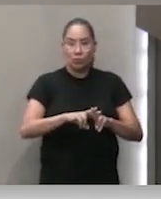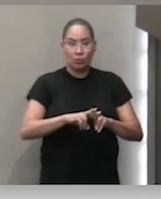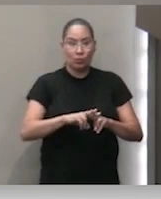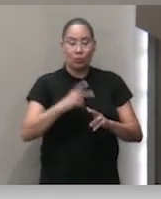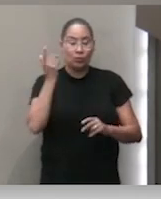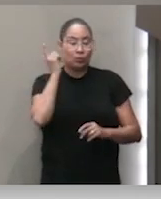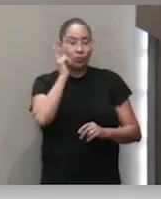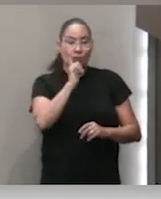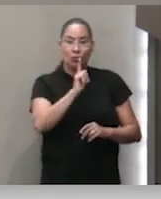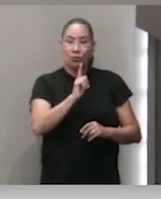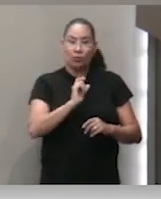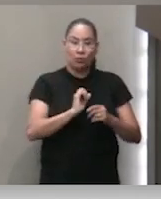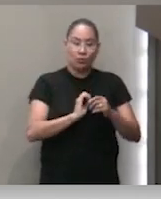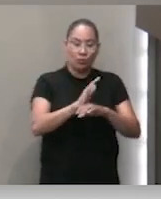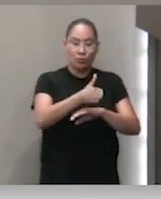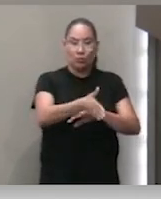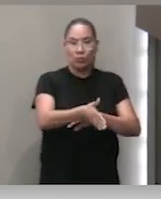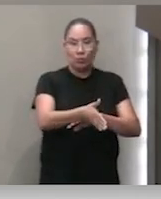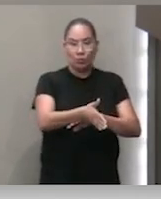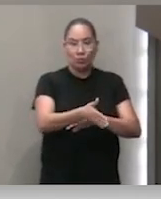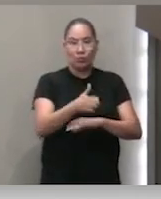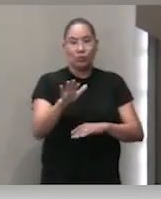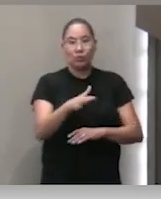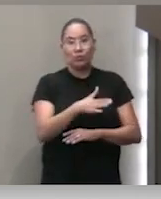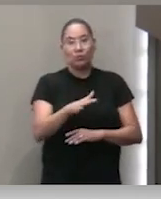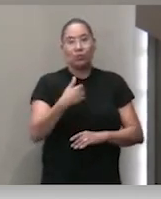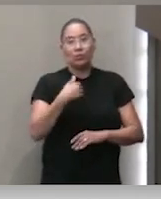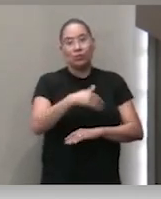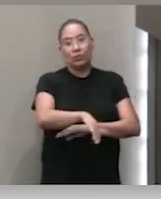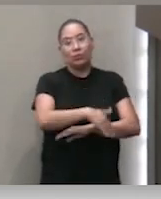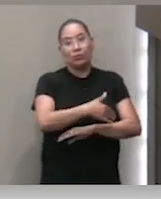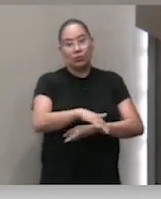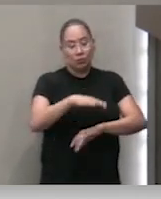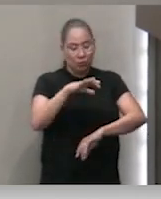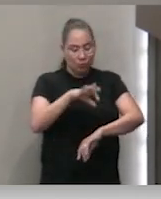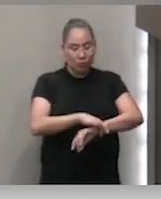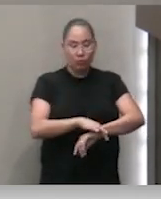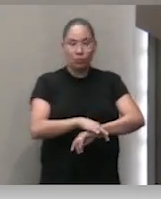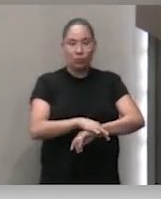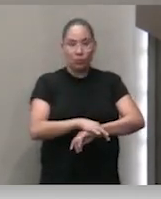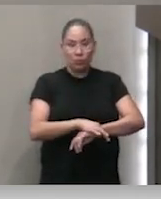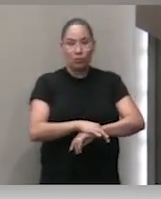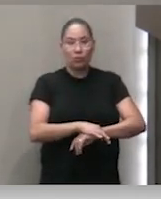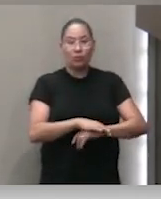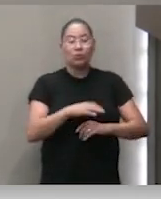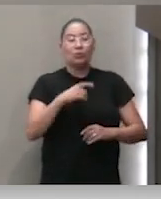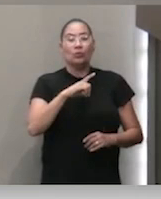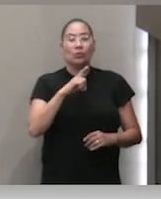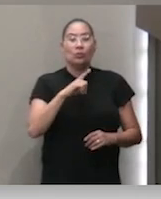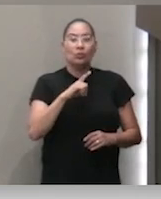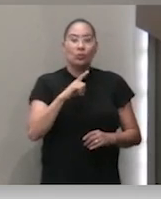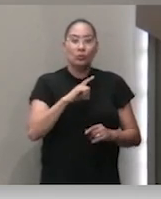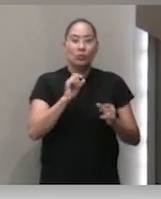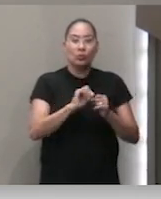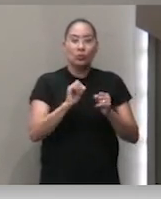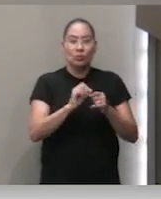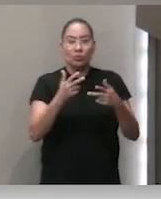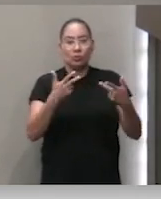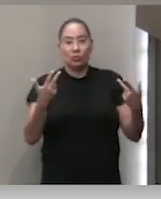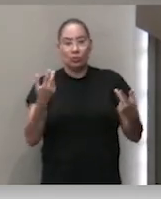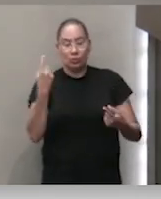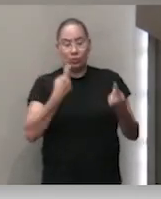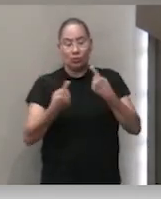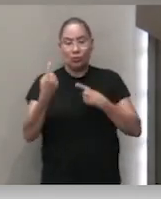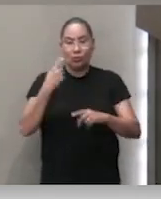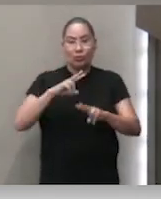conseguimos colocar um preso lá para dentro. E muitas vezes eles ficam na rua com tornezeleira, eles regridem o regime. Em vez do coisinha querida ficar fechado